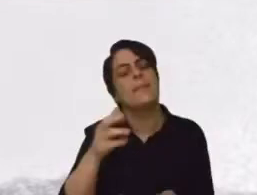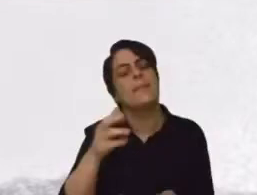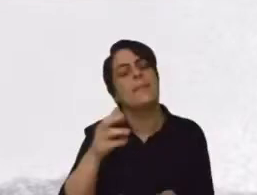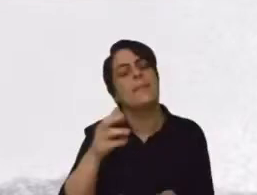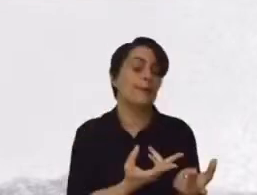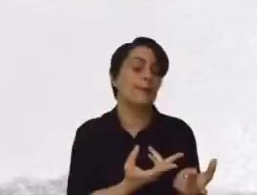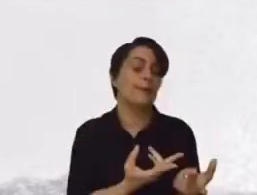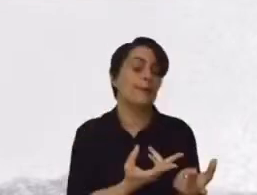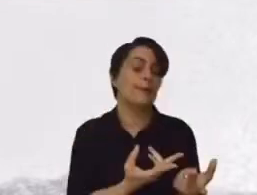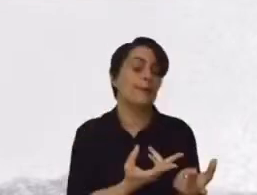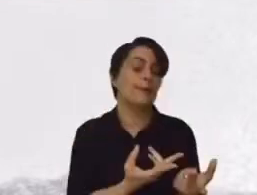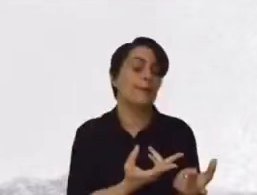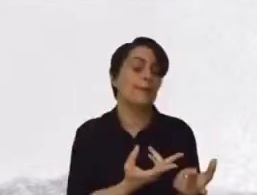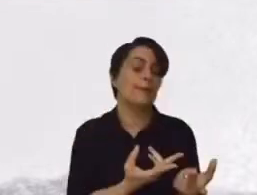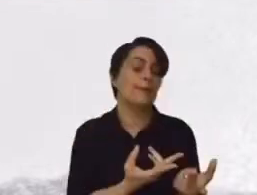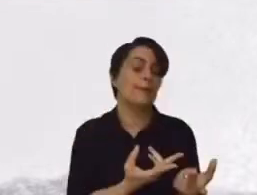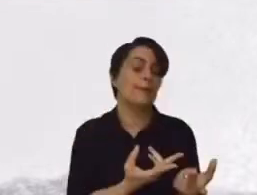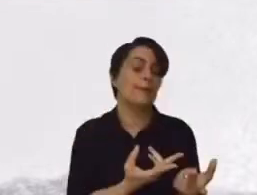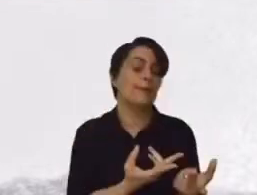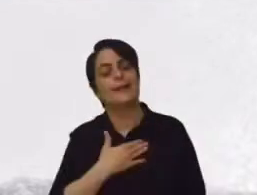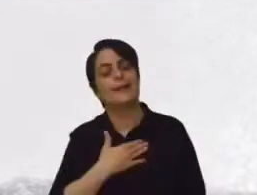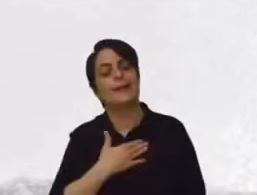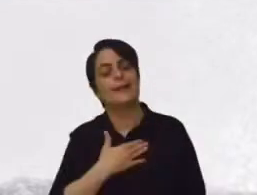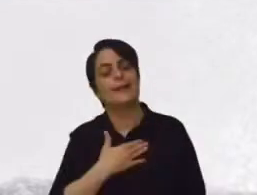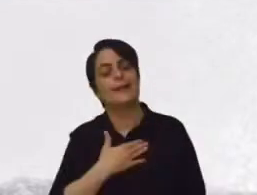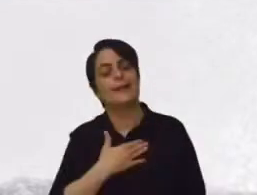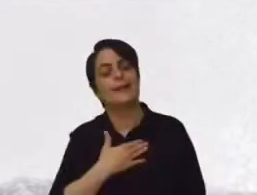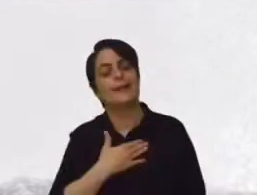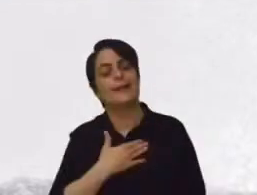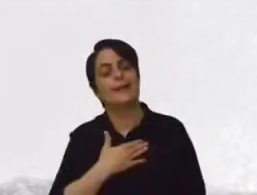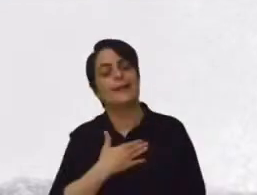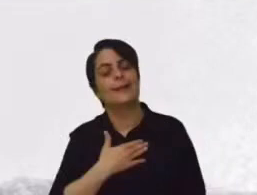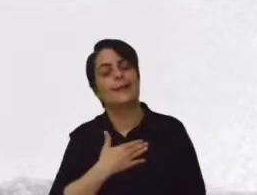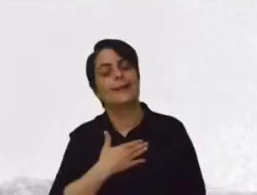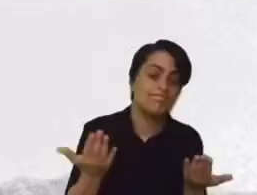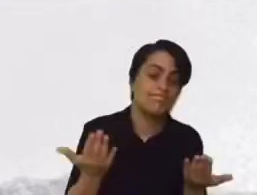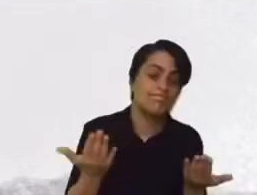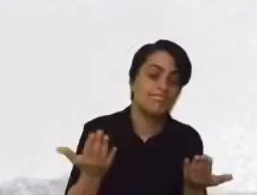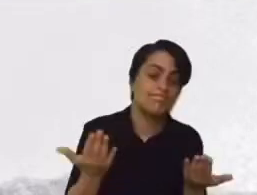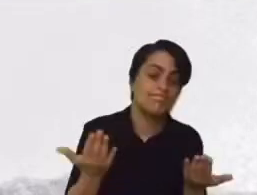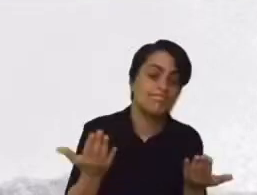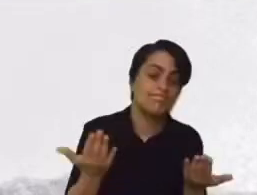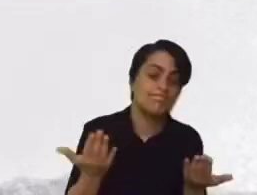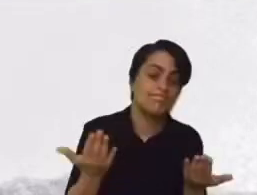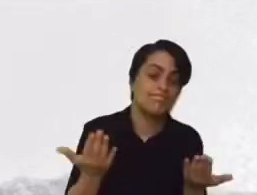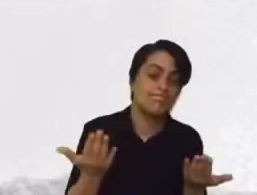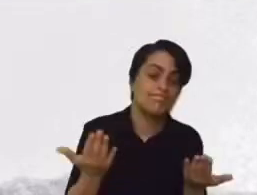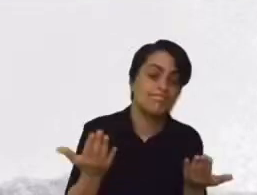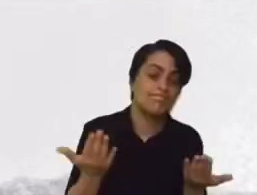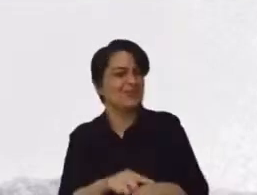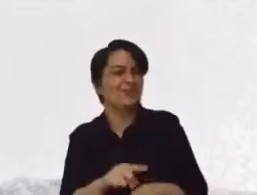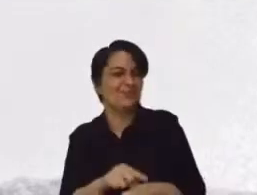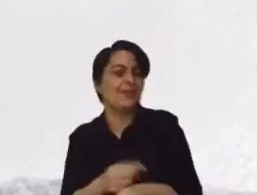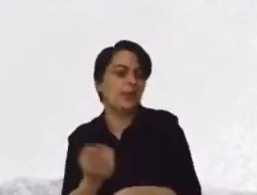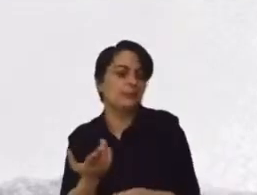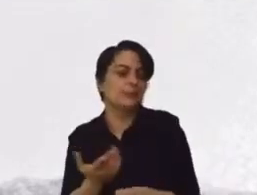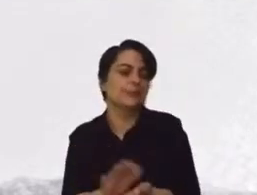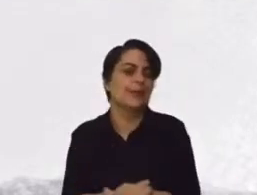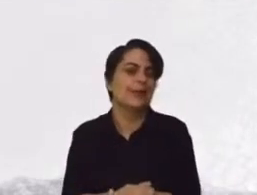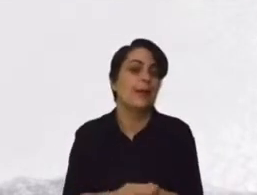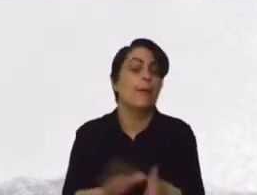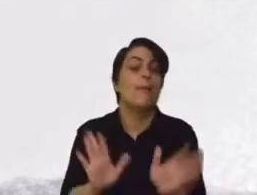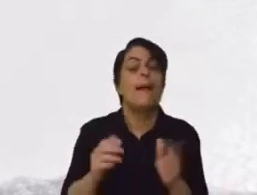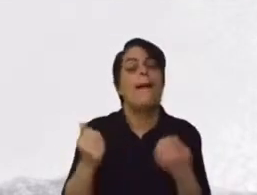queridos delegados e delegadas, perdoe pelo abuso do tempo de vocês, mas eu precisava falar para